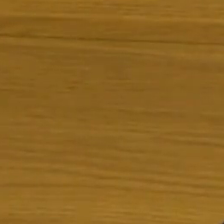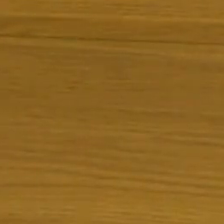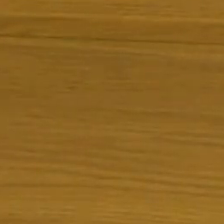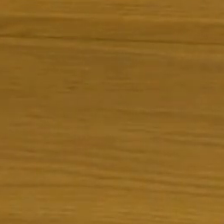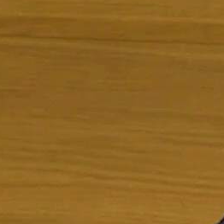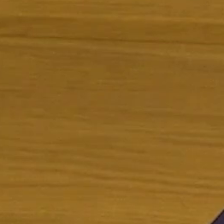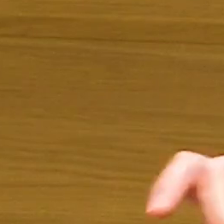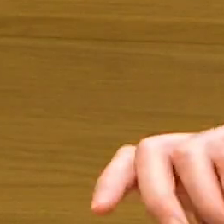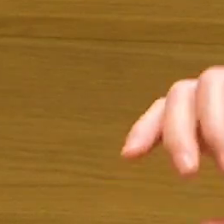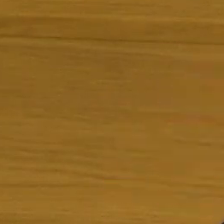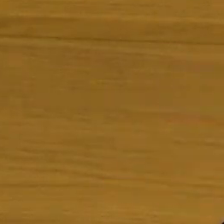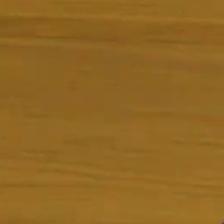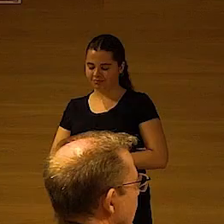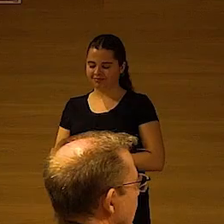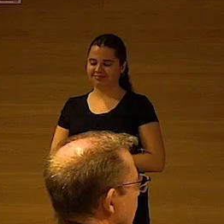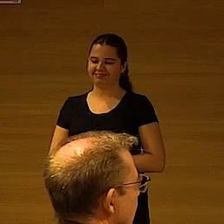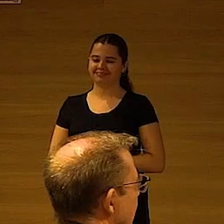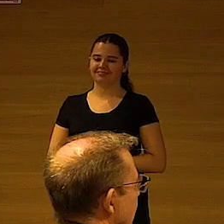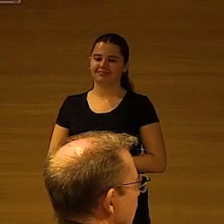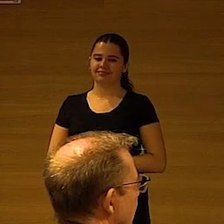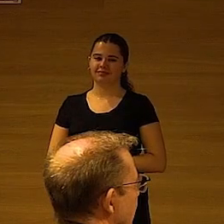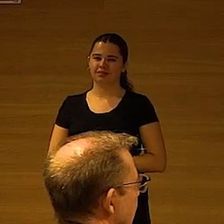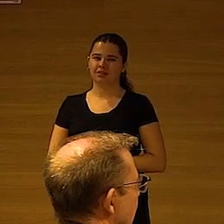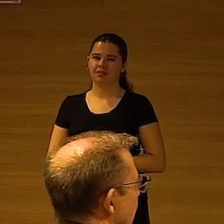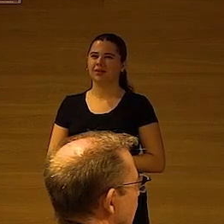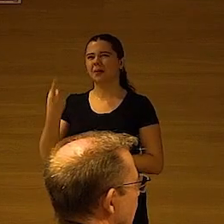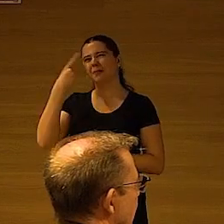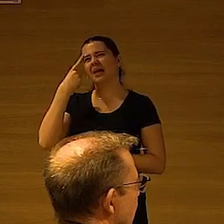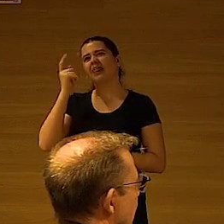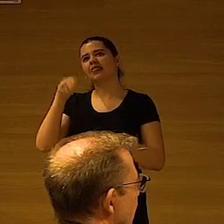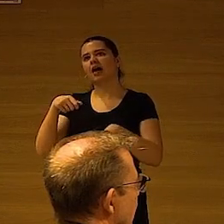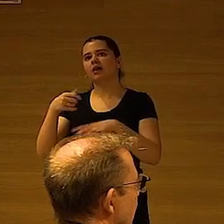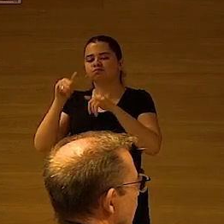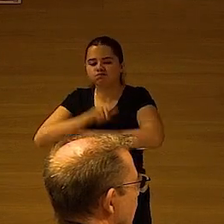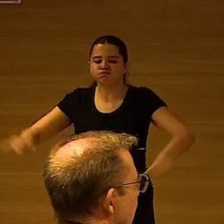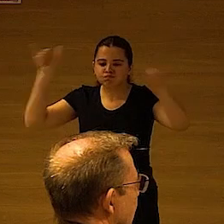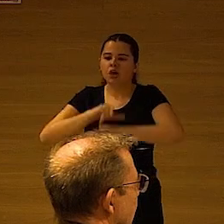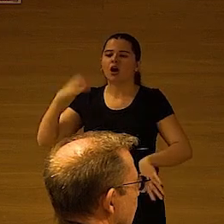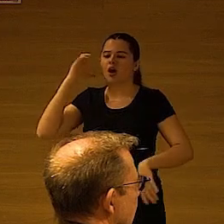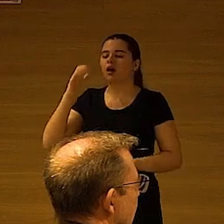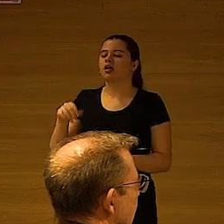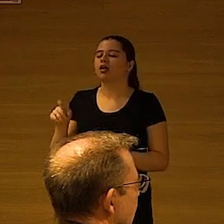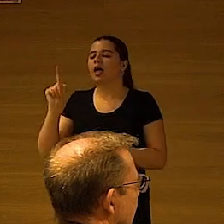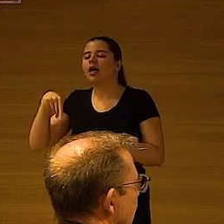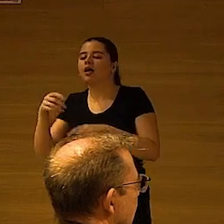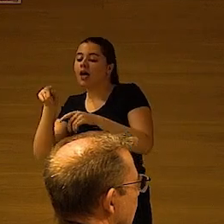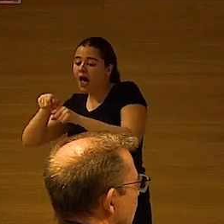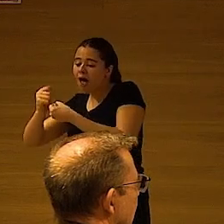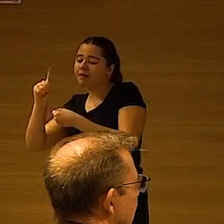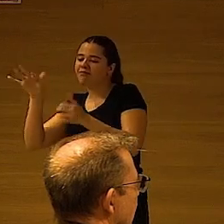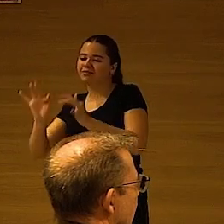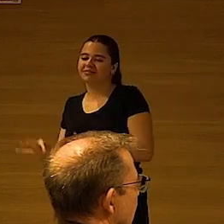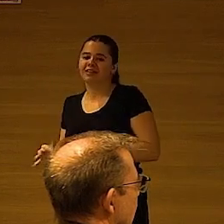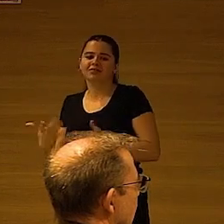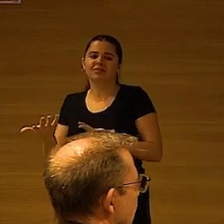Né? Aí dá para fazer uma campanha de Natal para Coca-Cola, abra a felicidade. Então o que acontece? Ela está